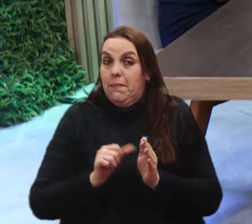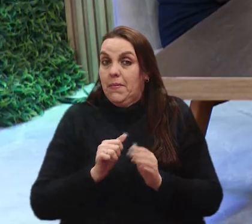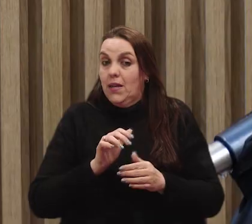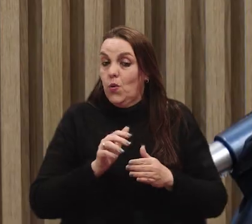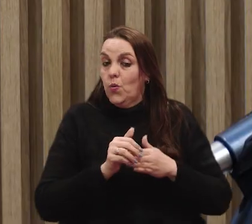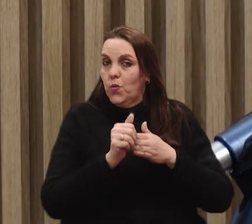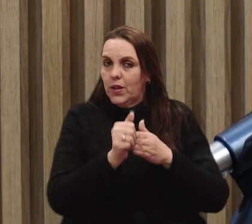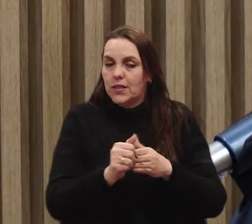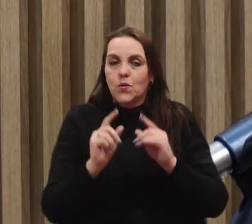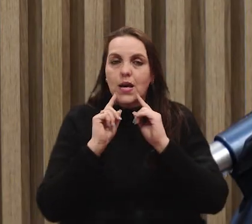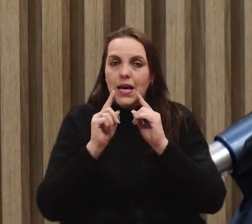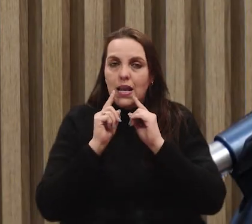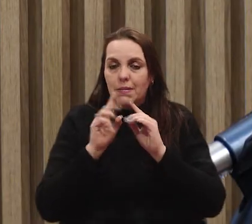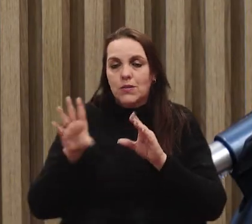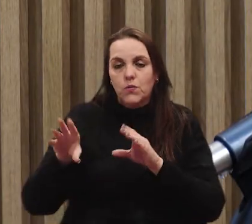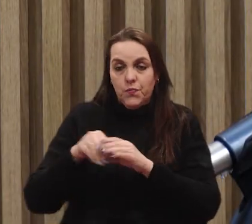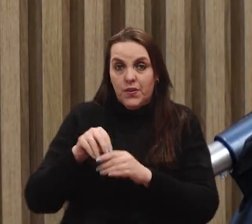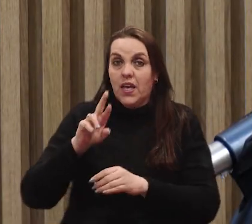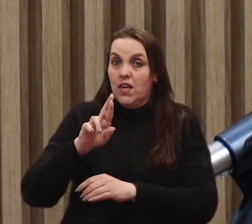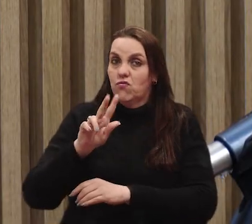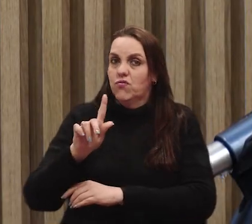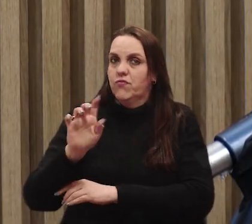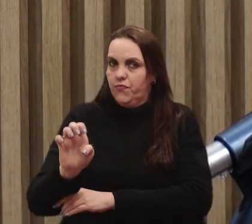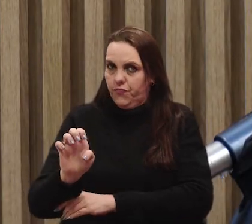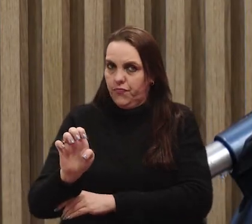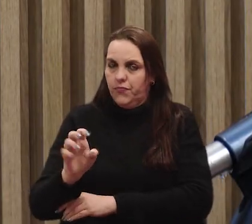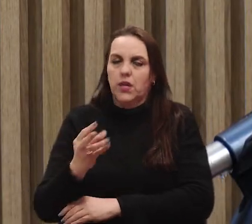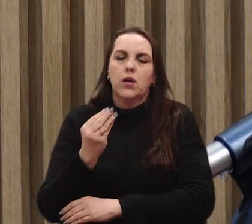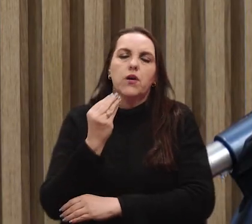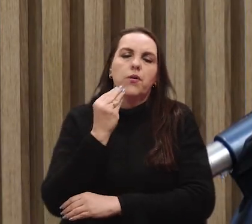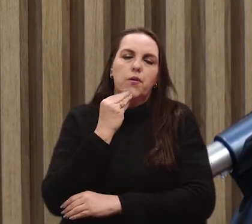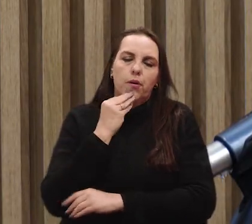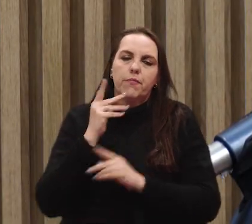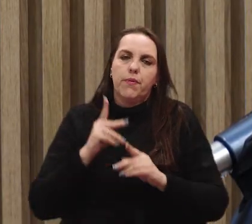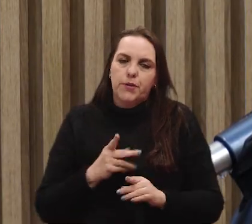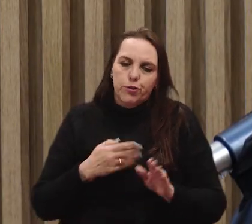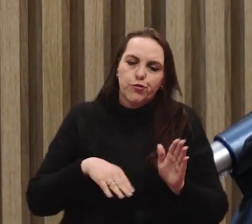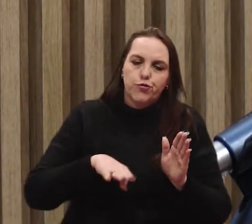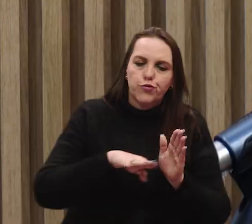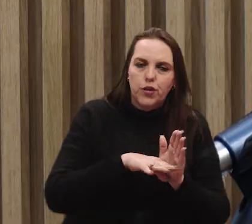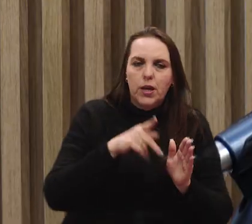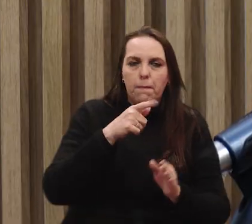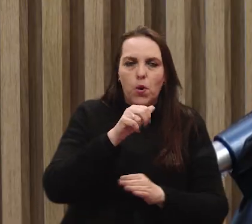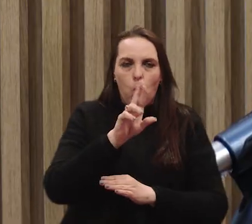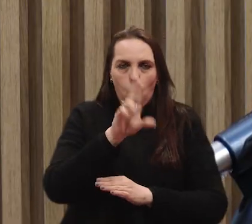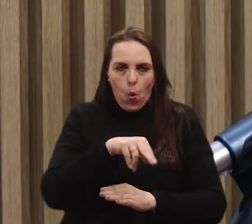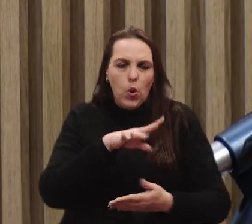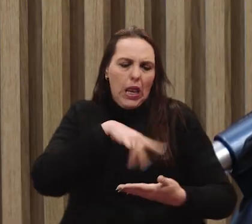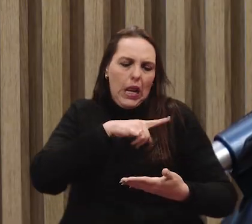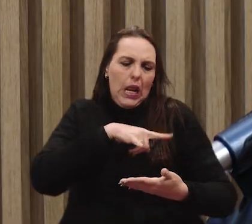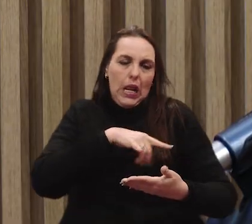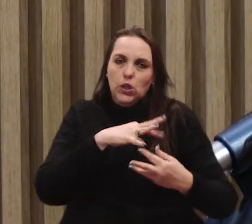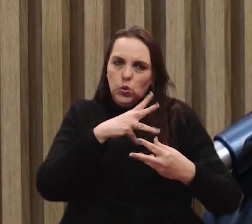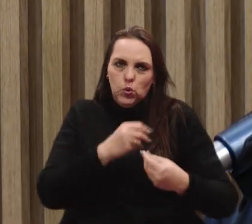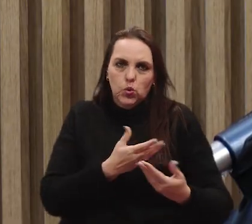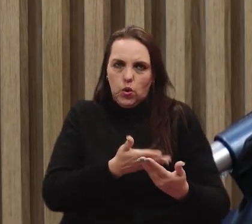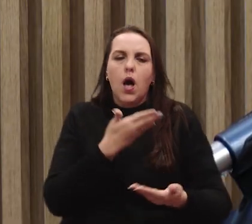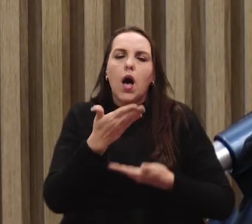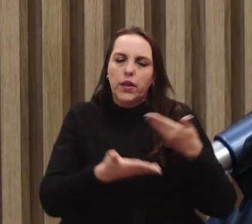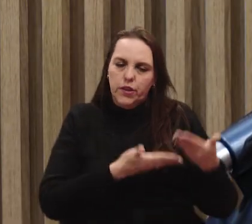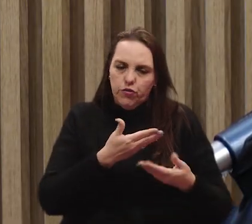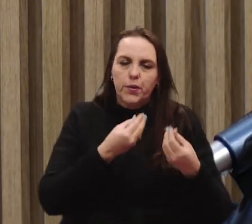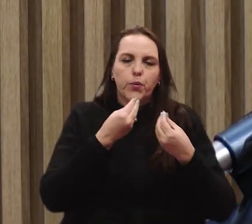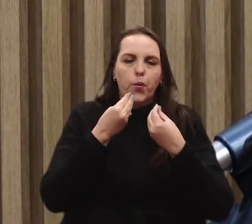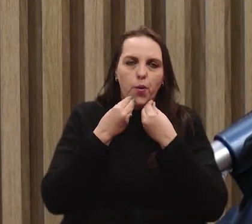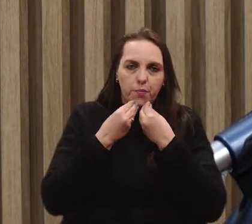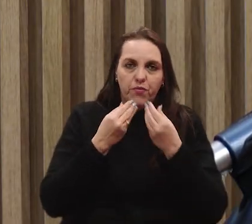uma reclamação na RGE. É claro que a pessoa chega lá no PROCON com toda a documentação, nós não deixamos de atender, mas sempre que a gente pode, a